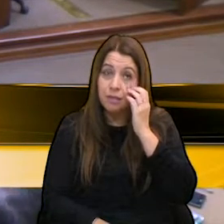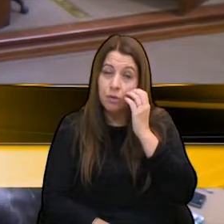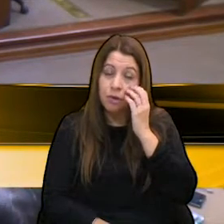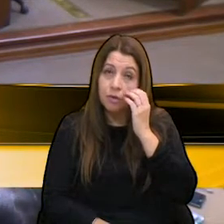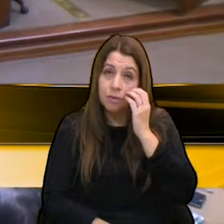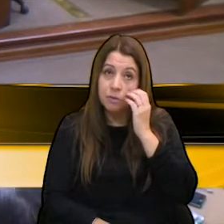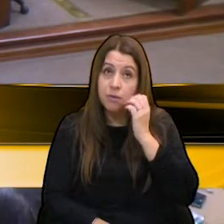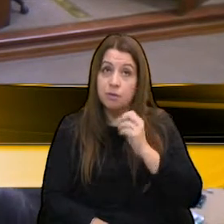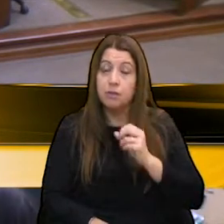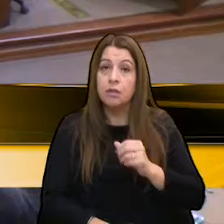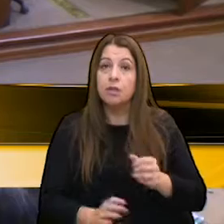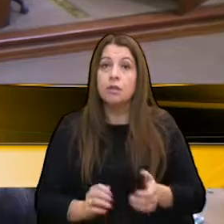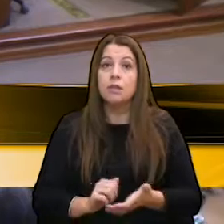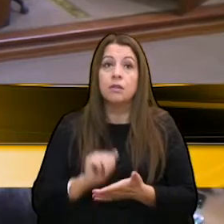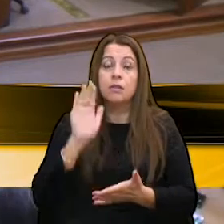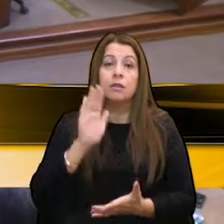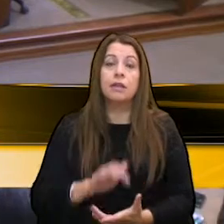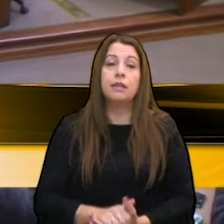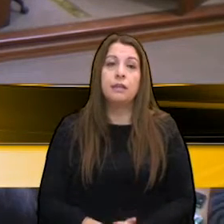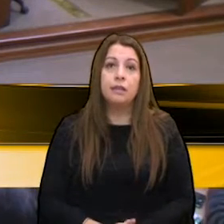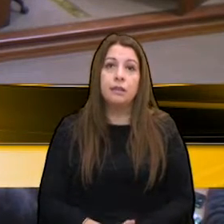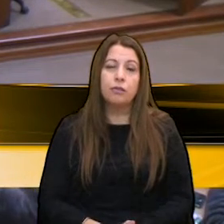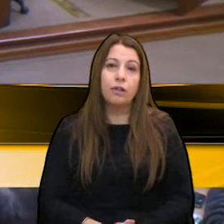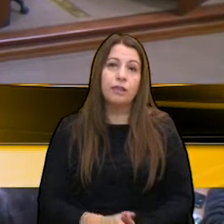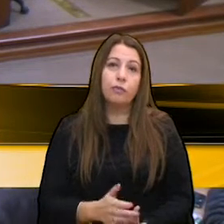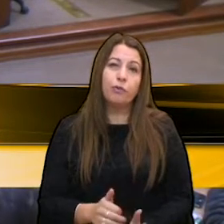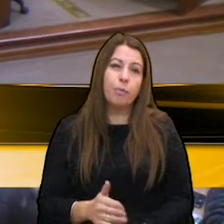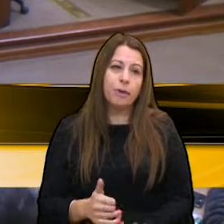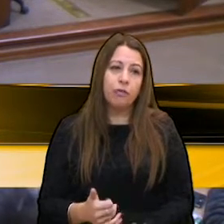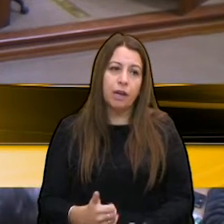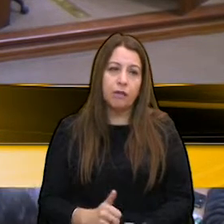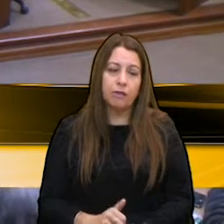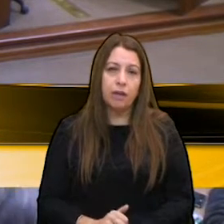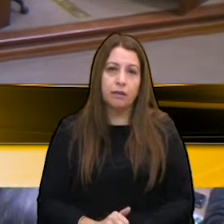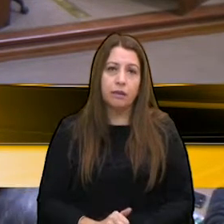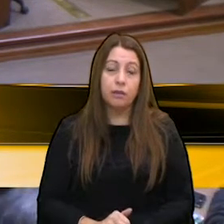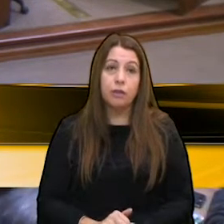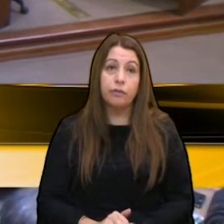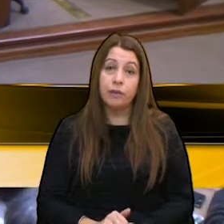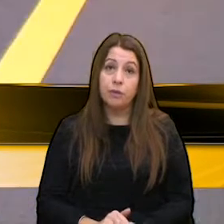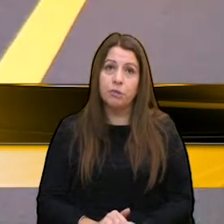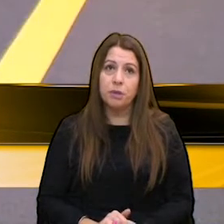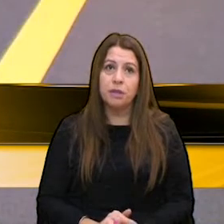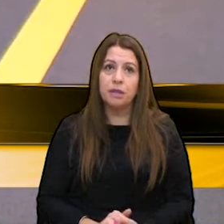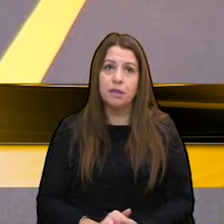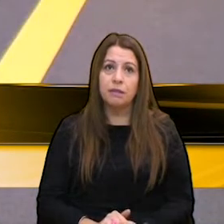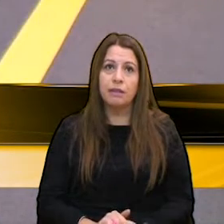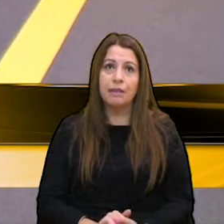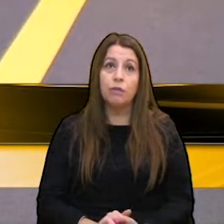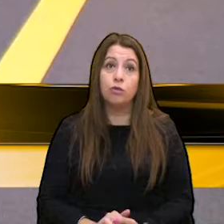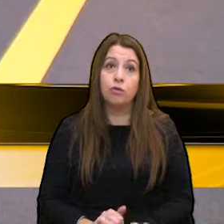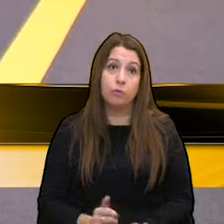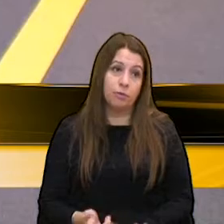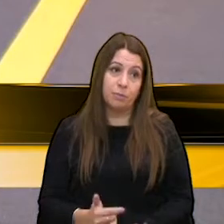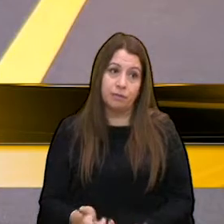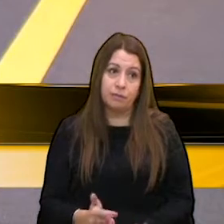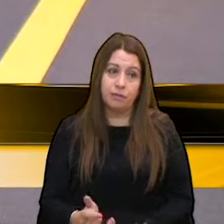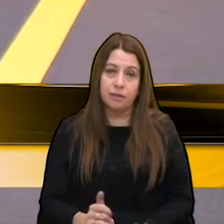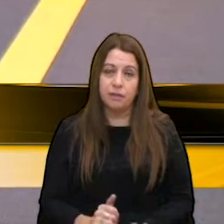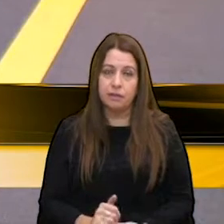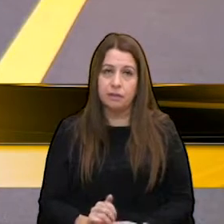Apresento a declaração de lida bancada do PSD, Partido Social Democrático.